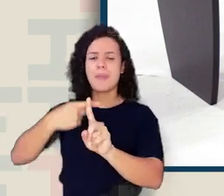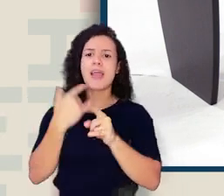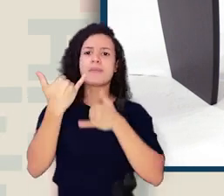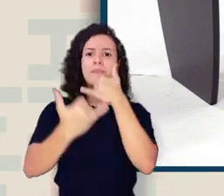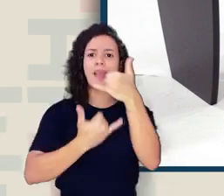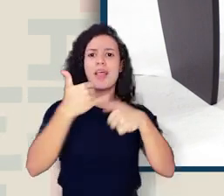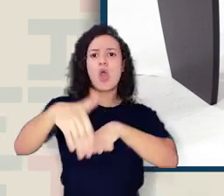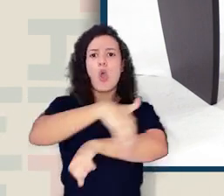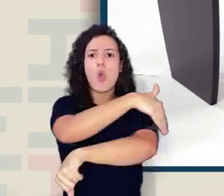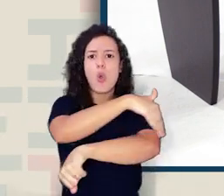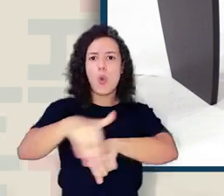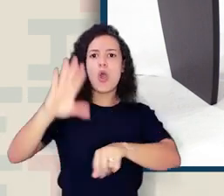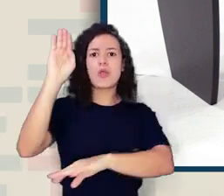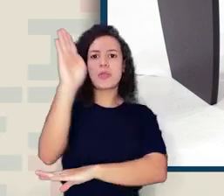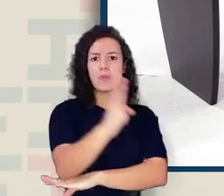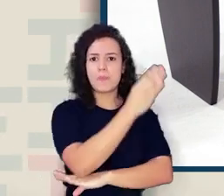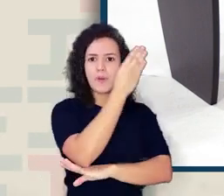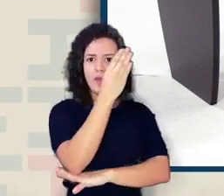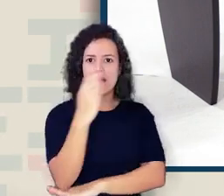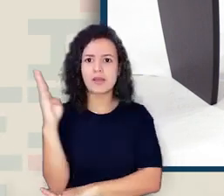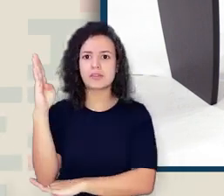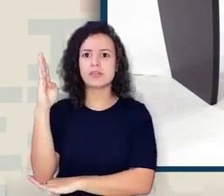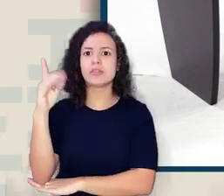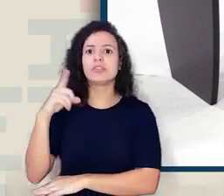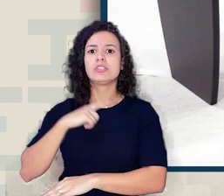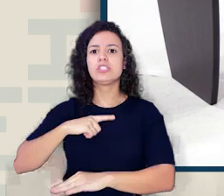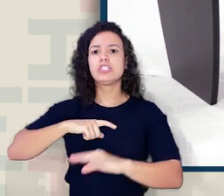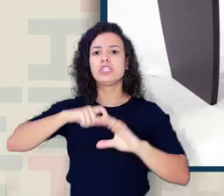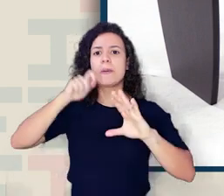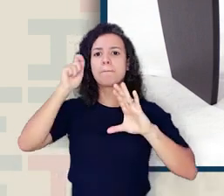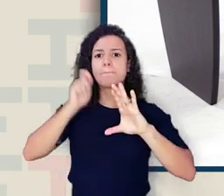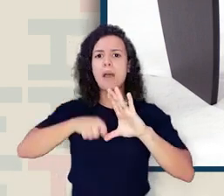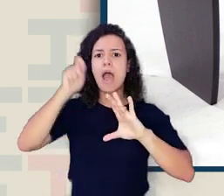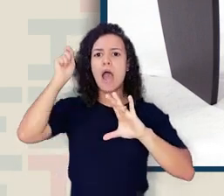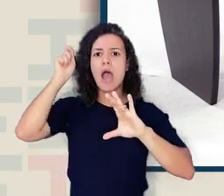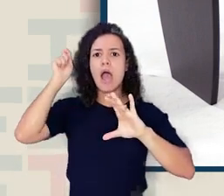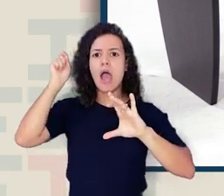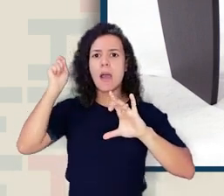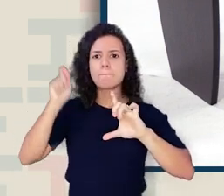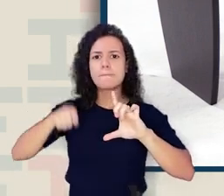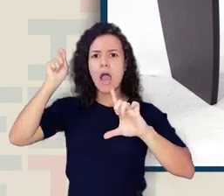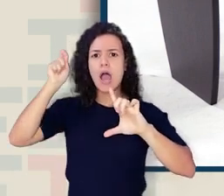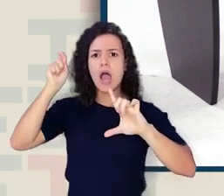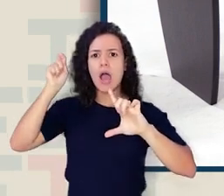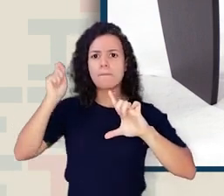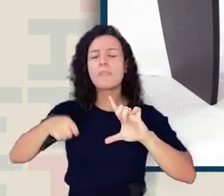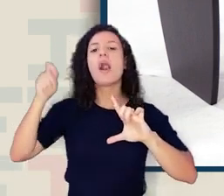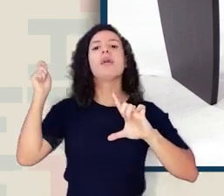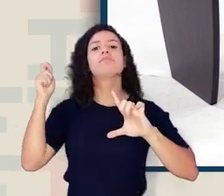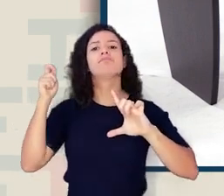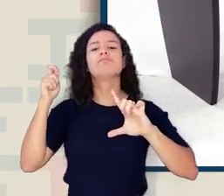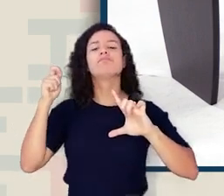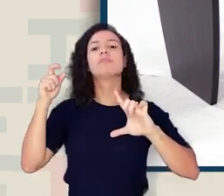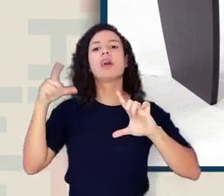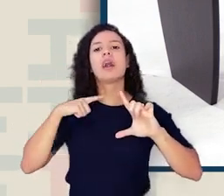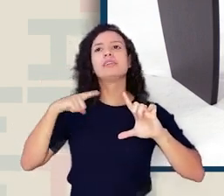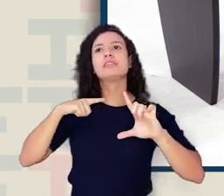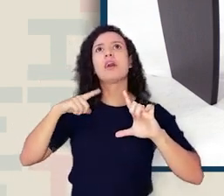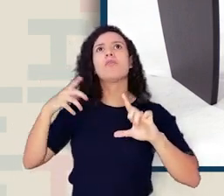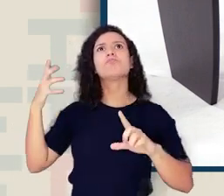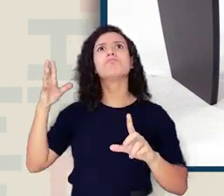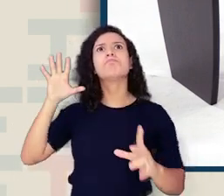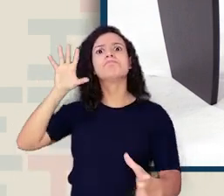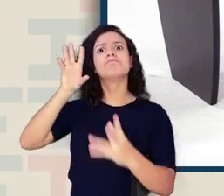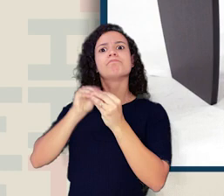de rua do maracatu cearense. O tintilar dos ferros passou a ser, então,